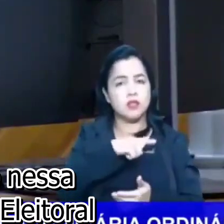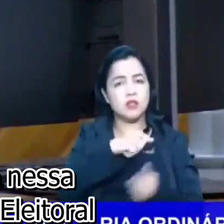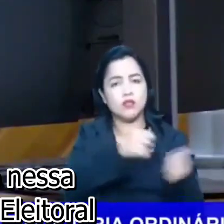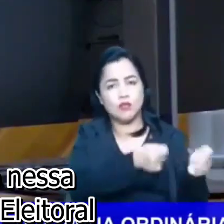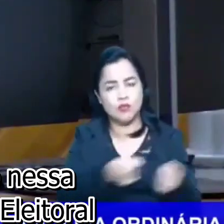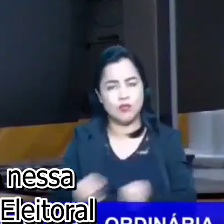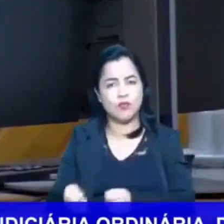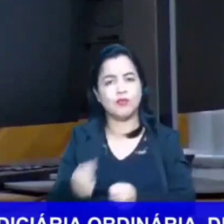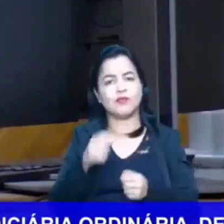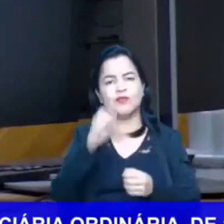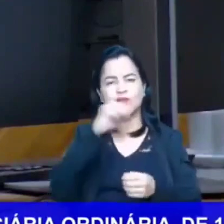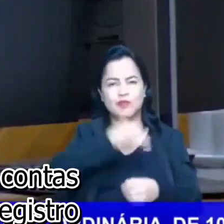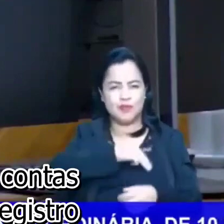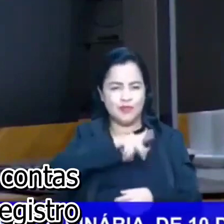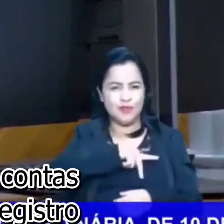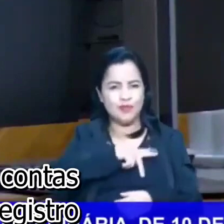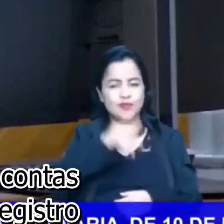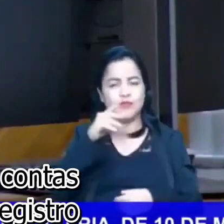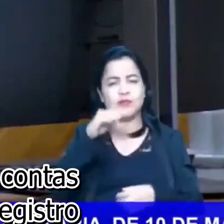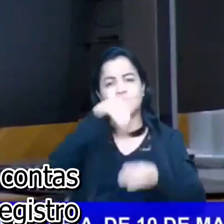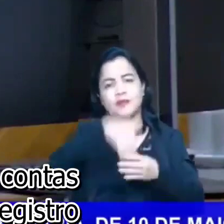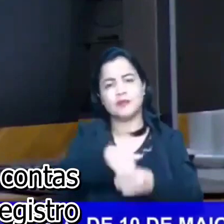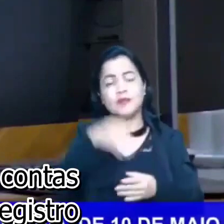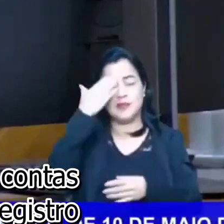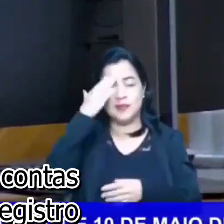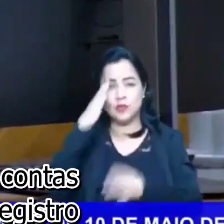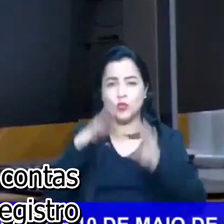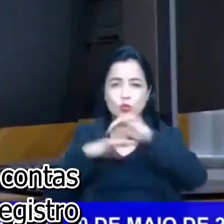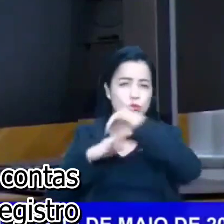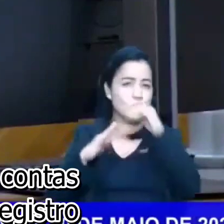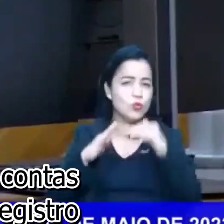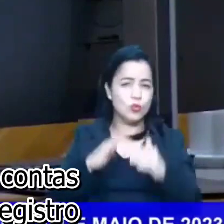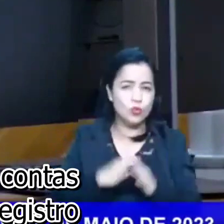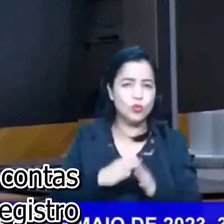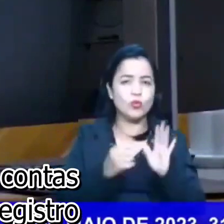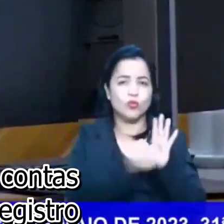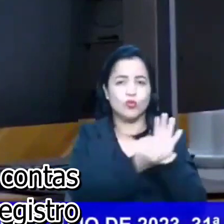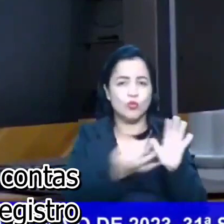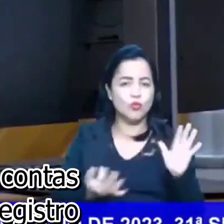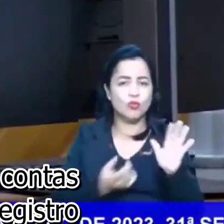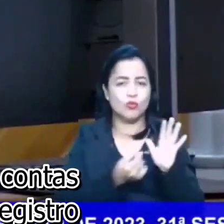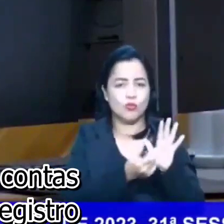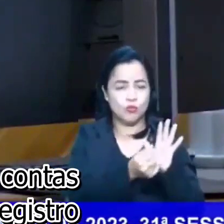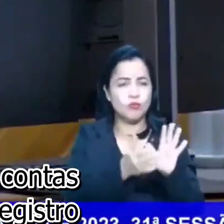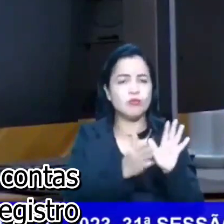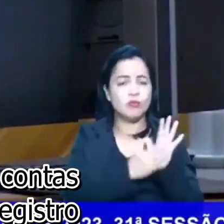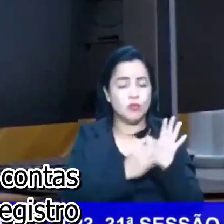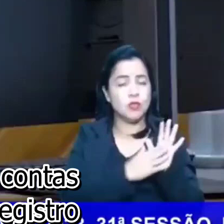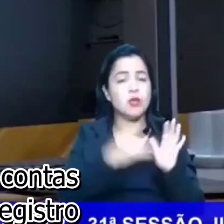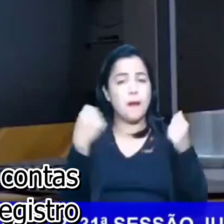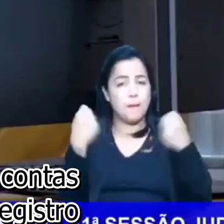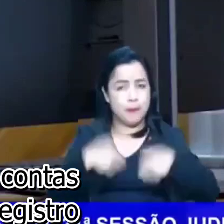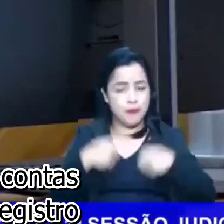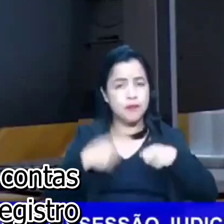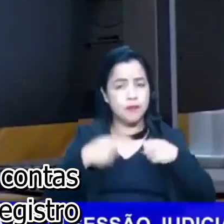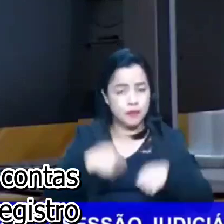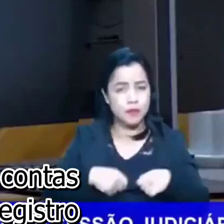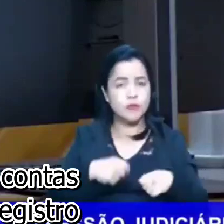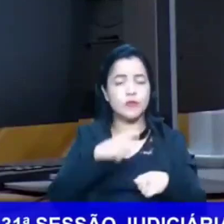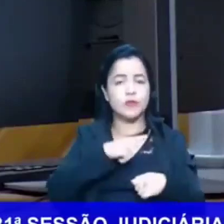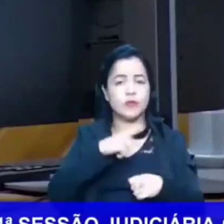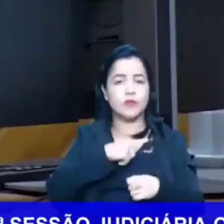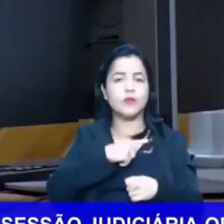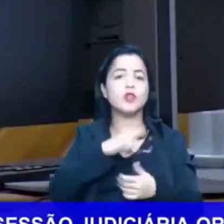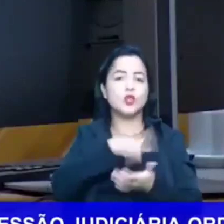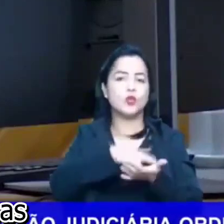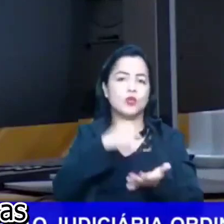o Ministério Público Eleitoral entendia que toda e qualquer prestação de contas precisava, e acredito que ainda precisa, do